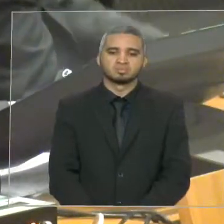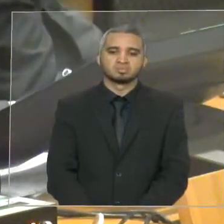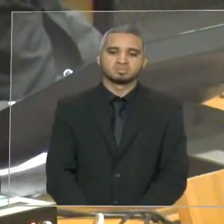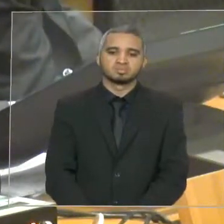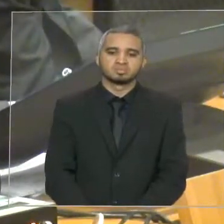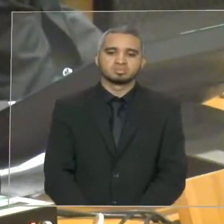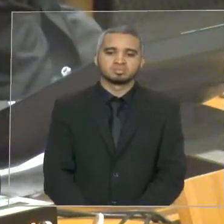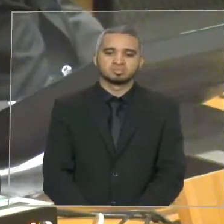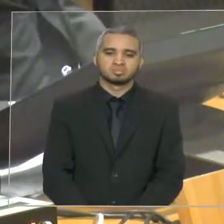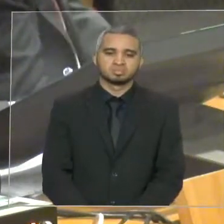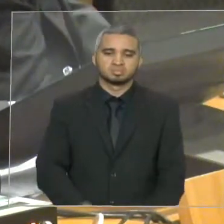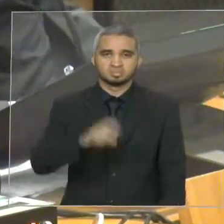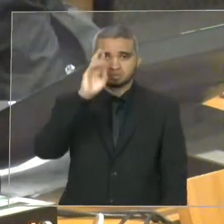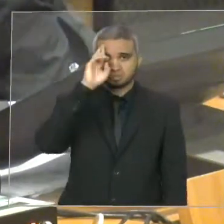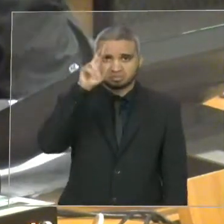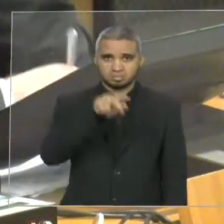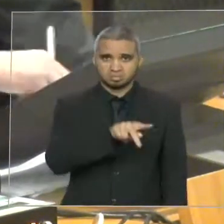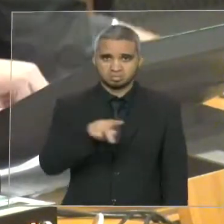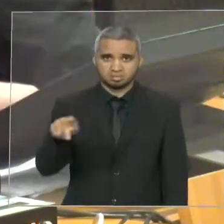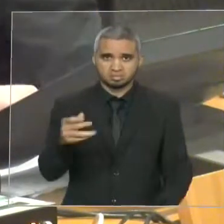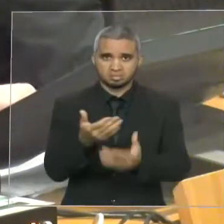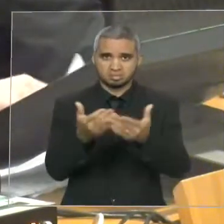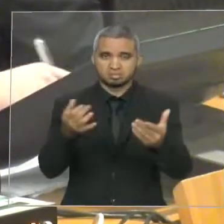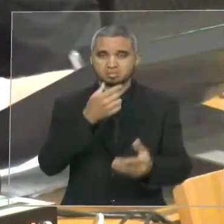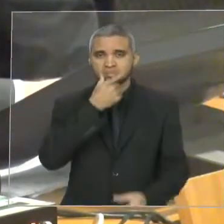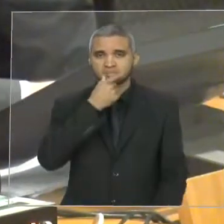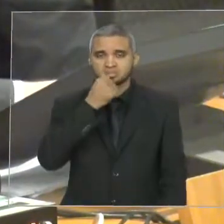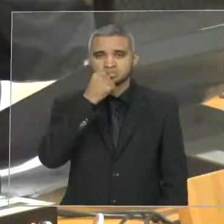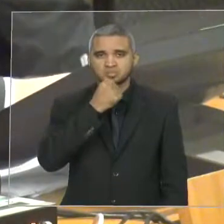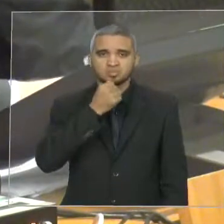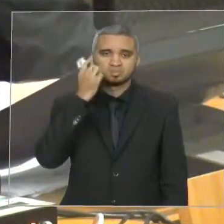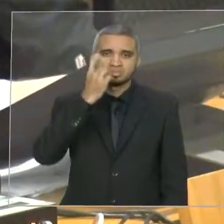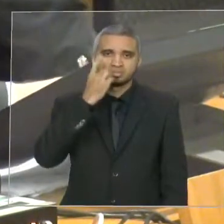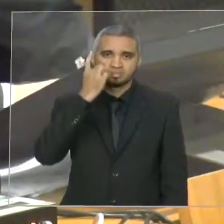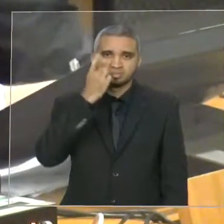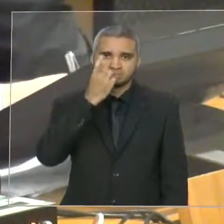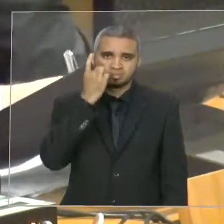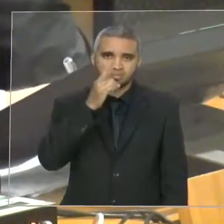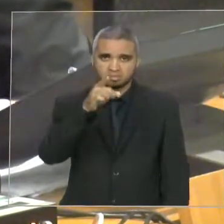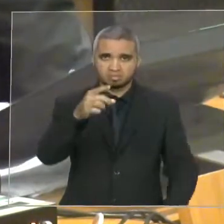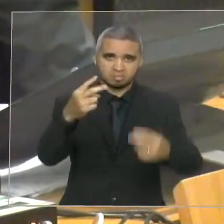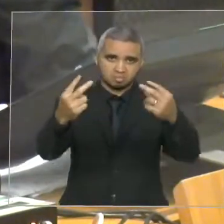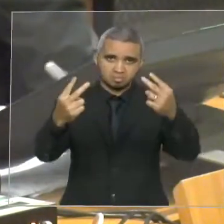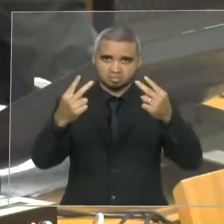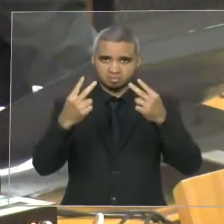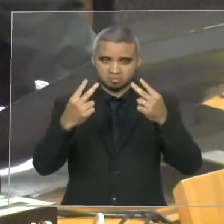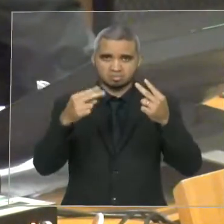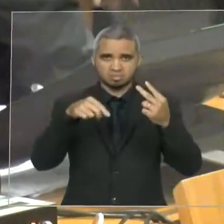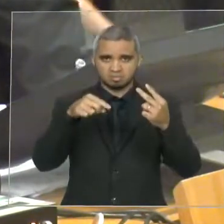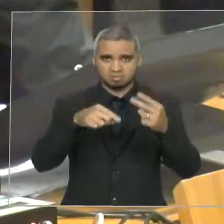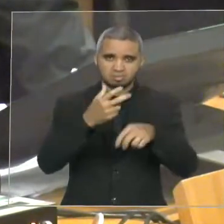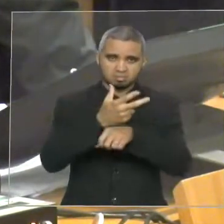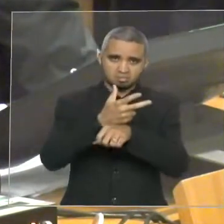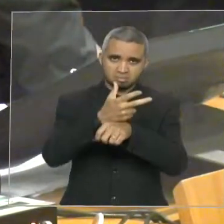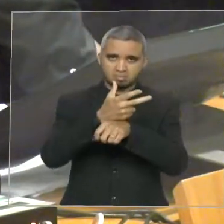Senhor presidente, senhores deputados, deputadas, todos que acompanham a transmissão desta sessão,